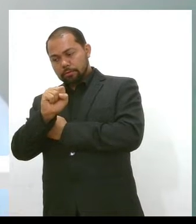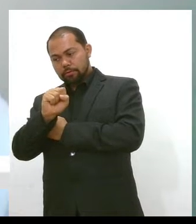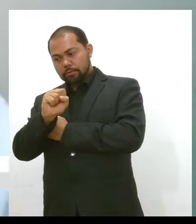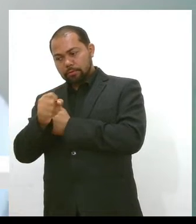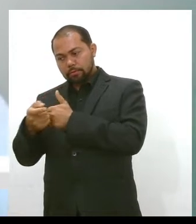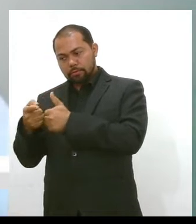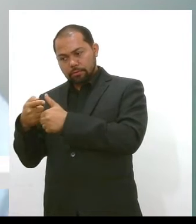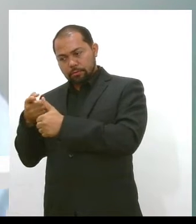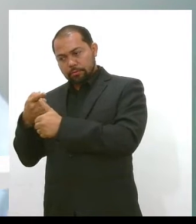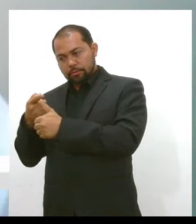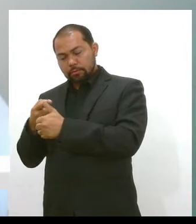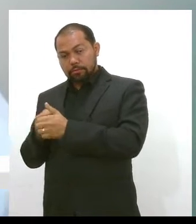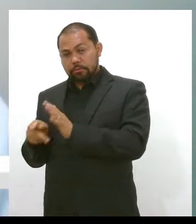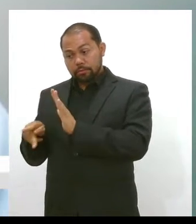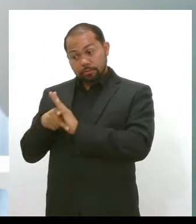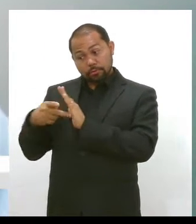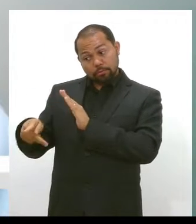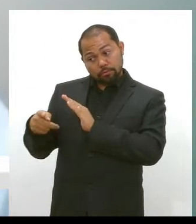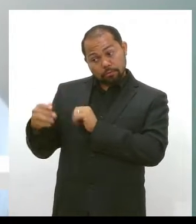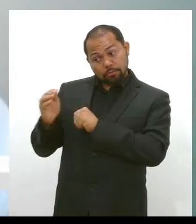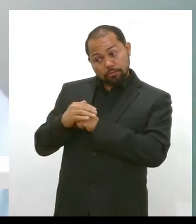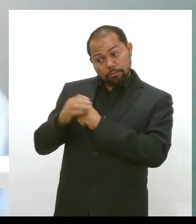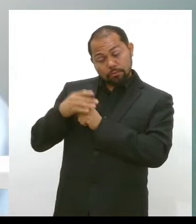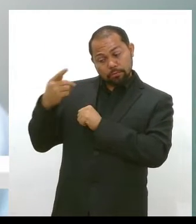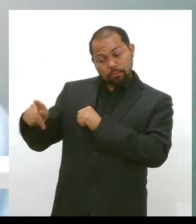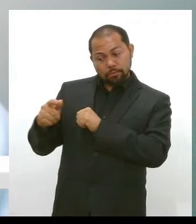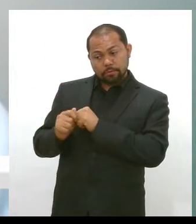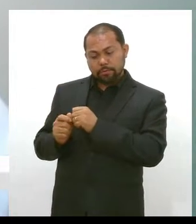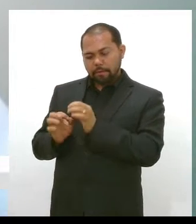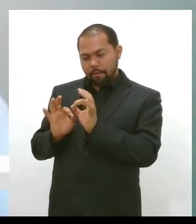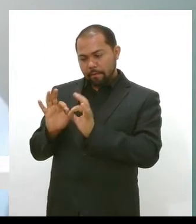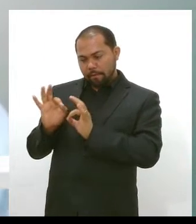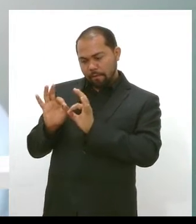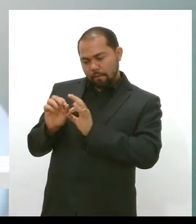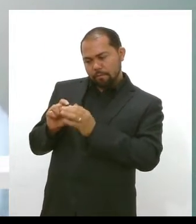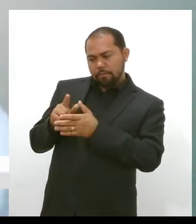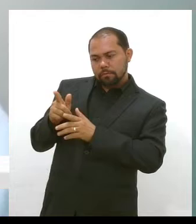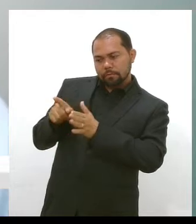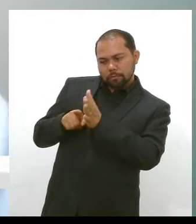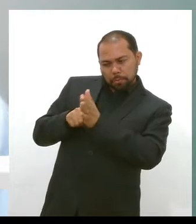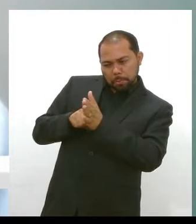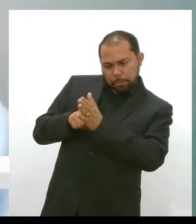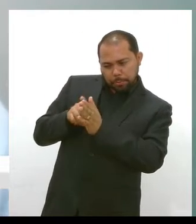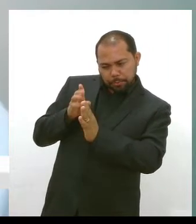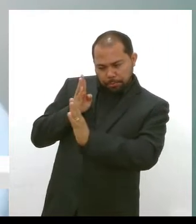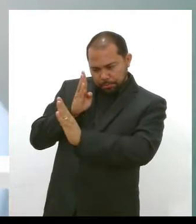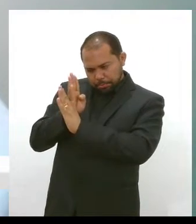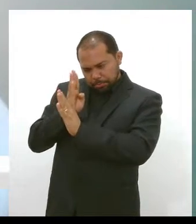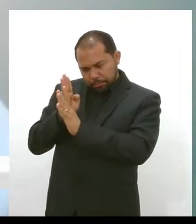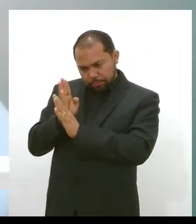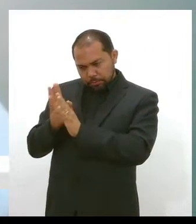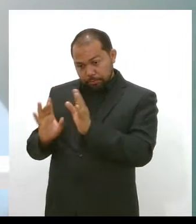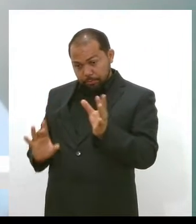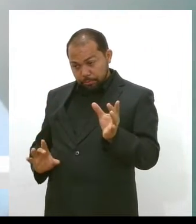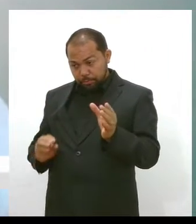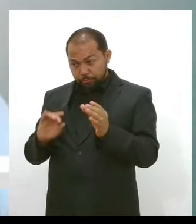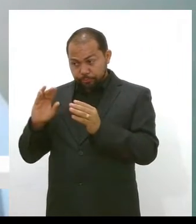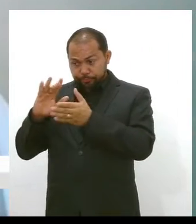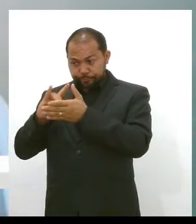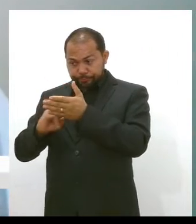primária é que tem que linkar esse atendimento com a atenção